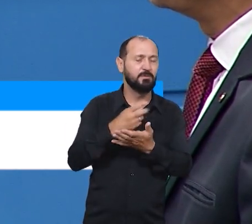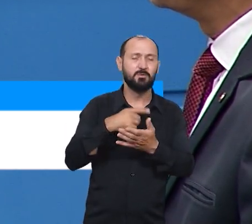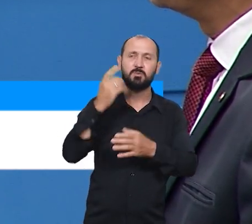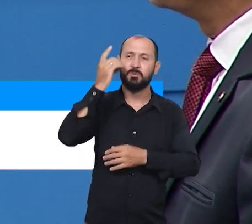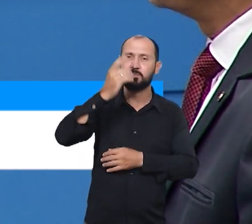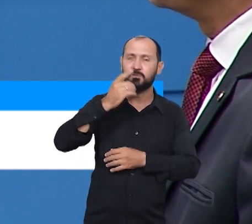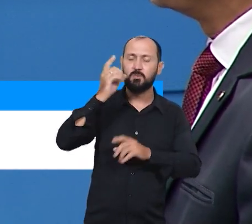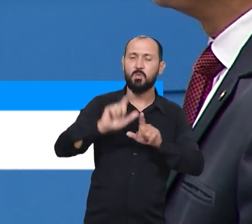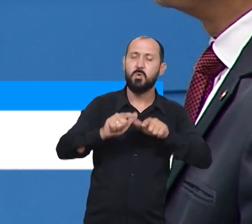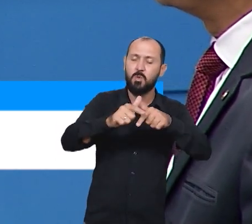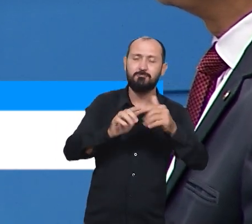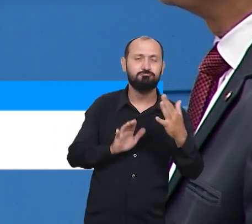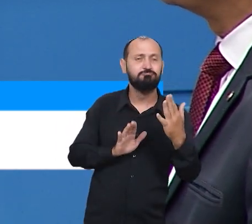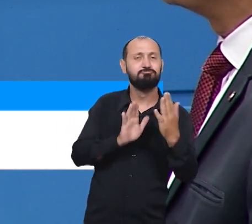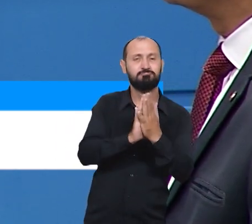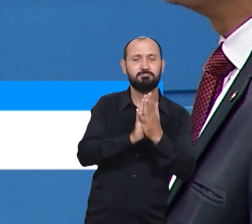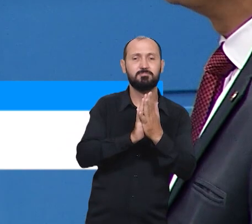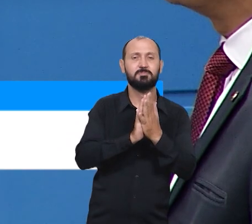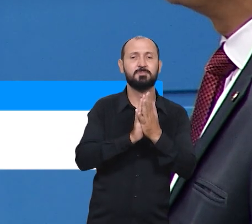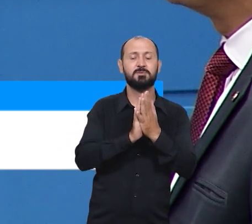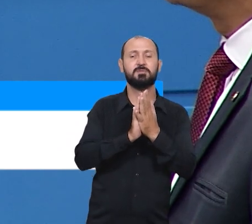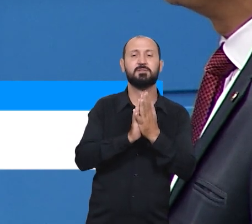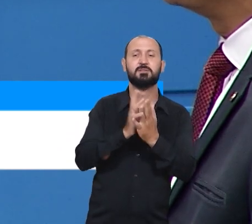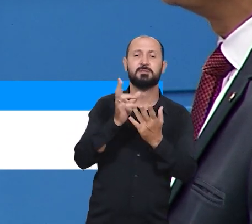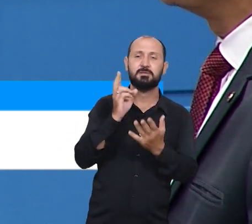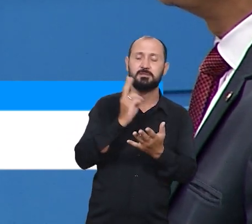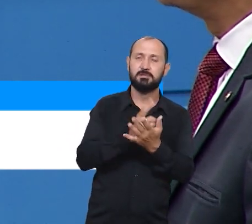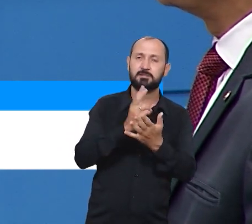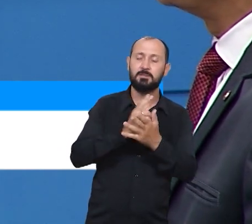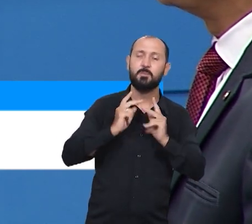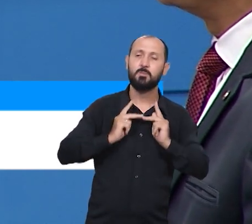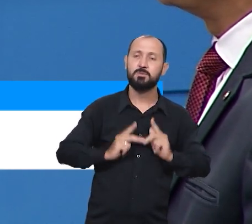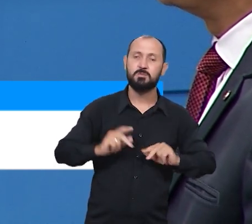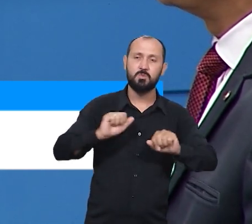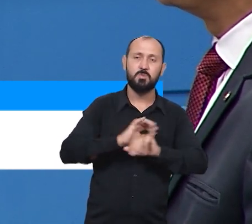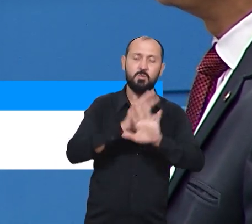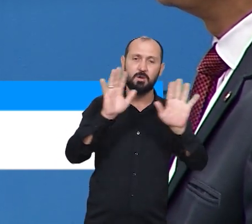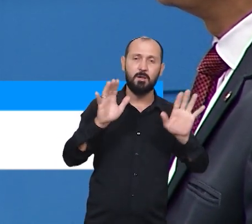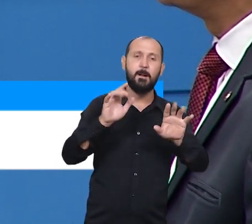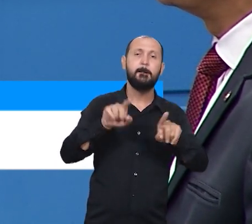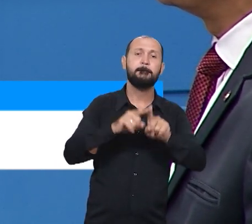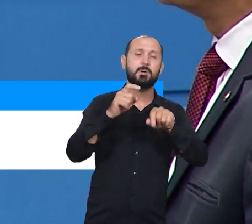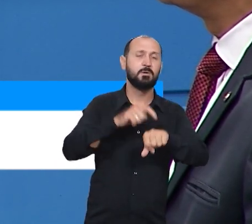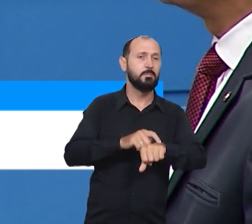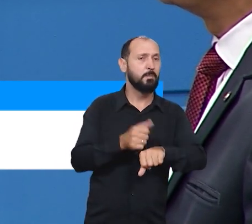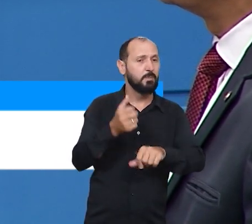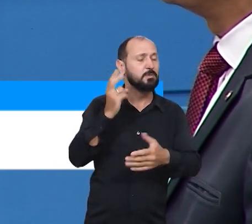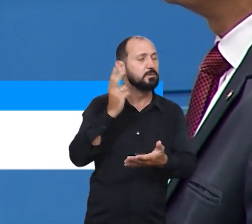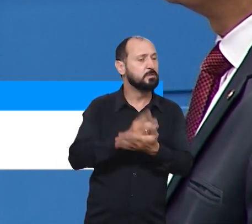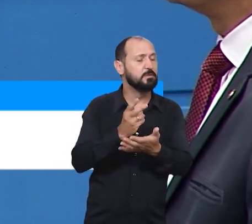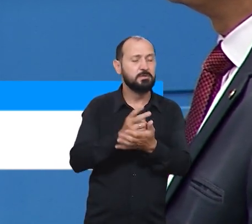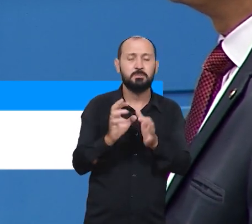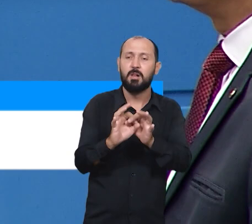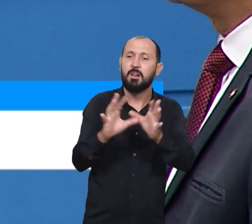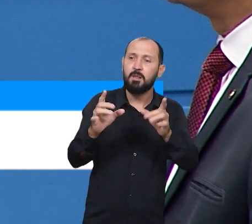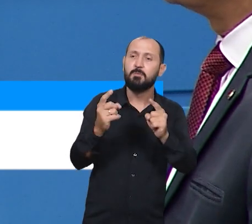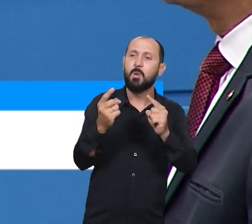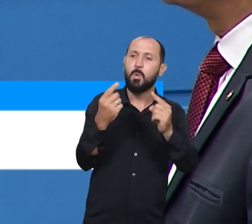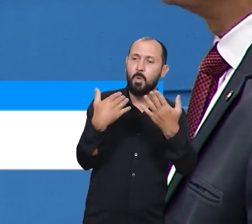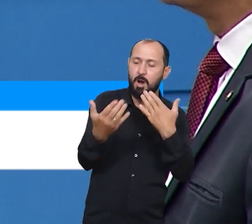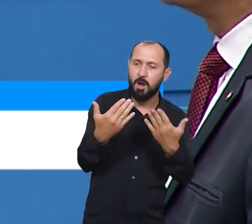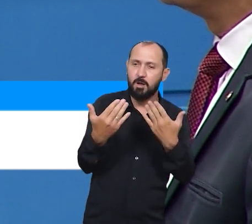foi um deputado combativo, né, com posições claras, mas, ao mesmo tempo,